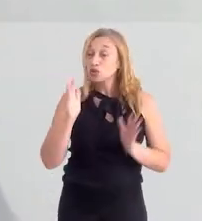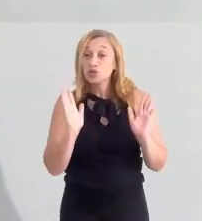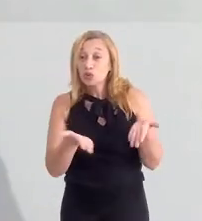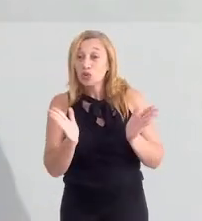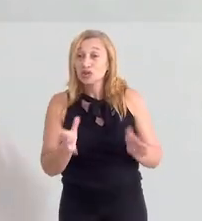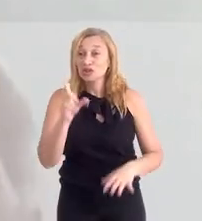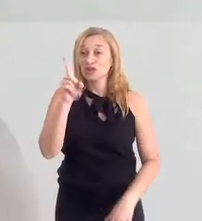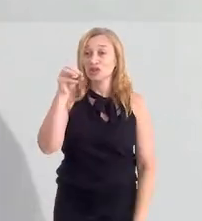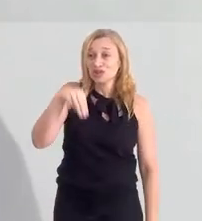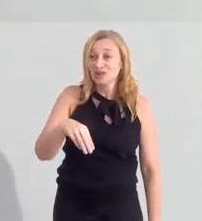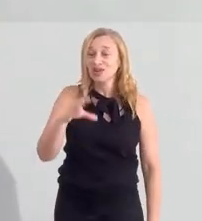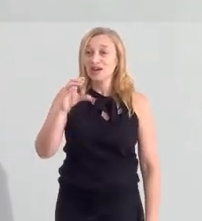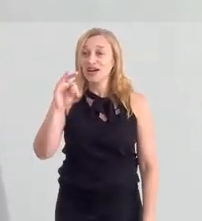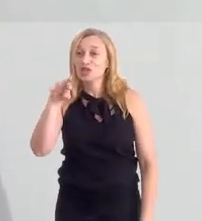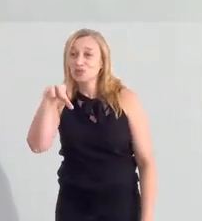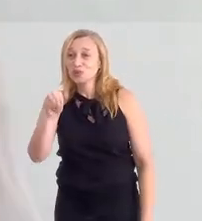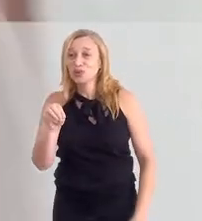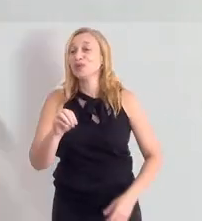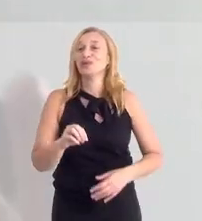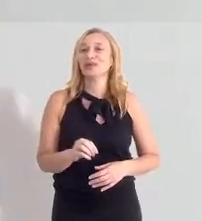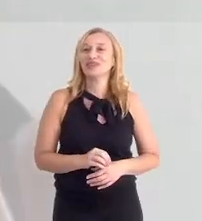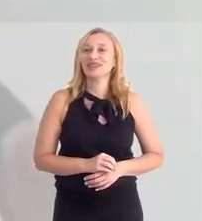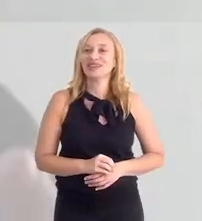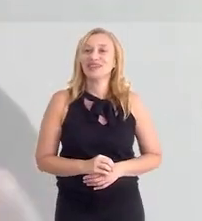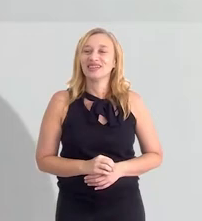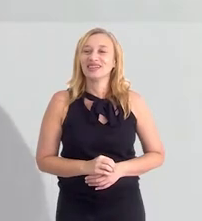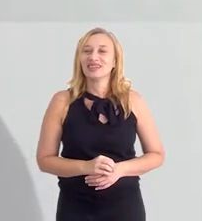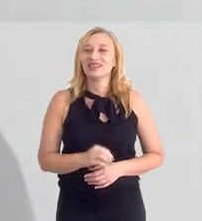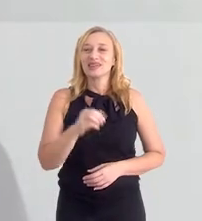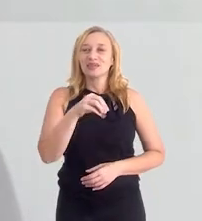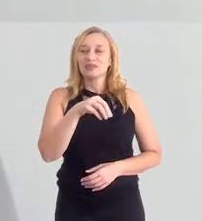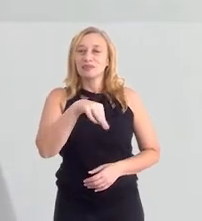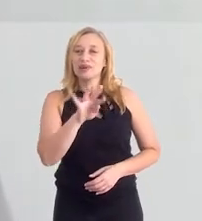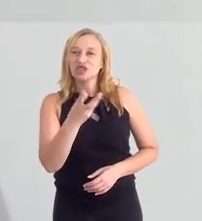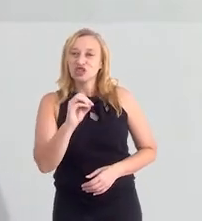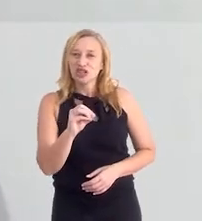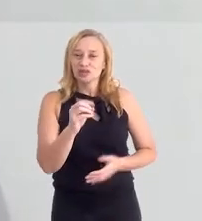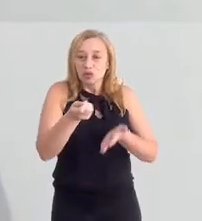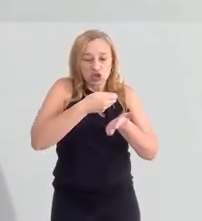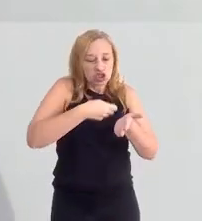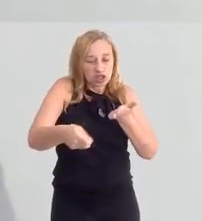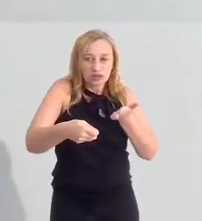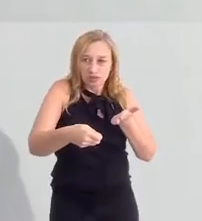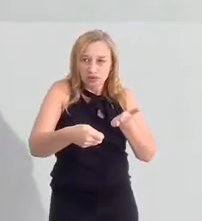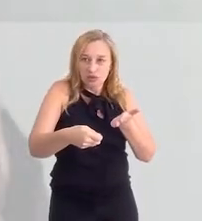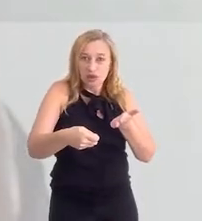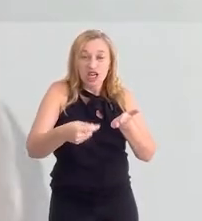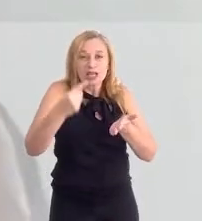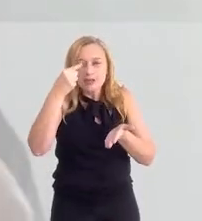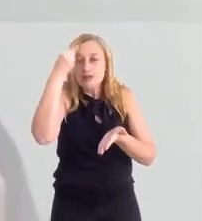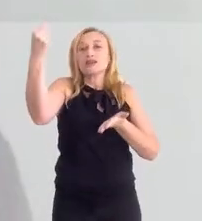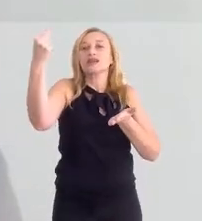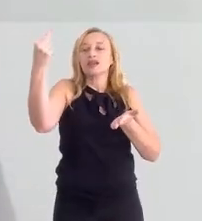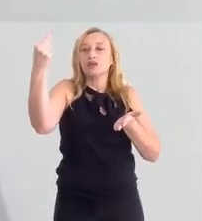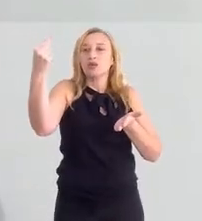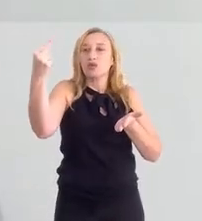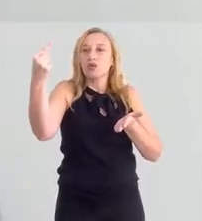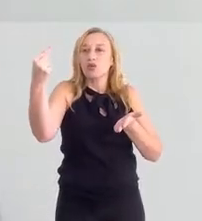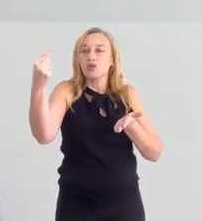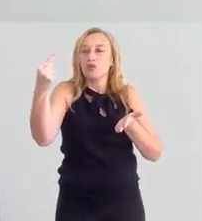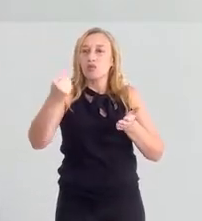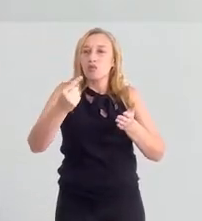Dom Casmurro é o seguinte: o gênio do Machado, quando escreveu Dom Casmurro, é que o Machado inventou uma